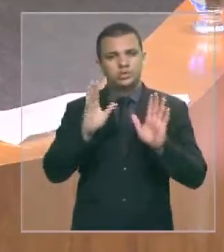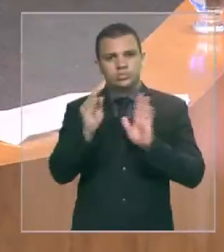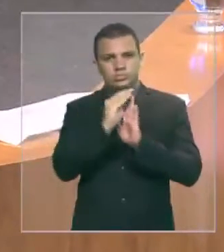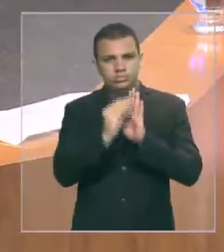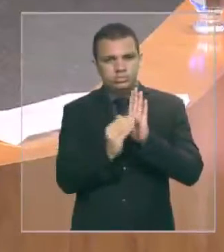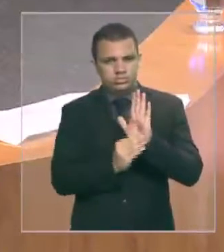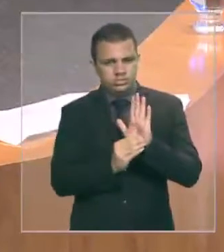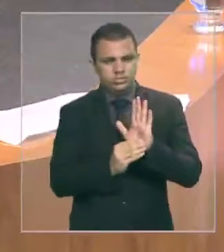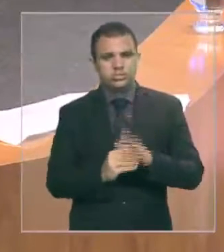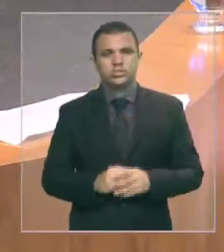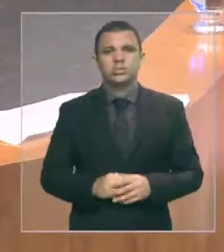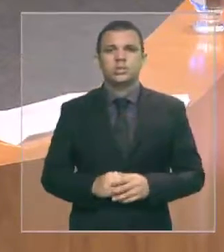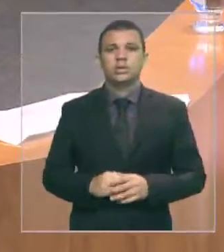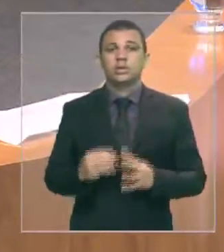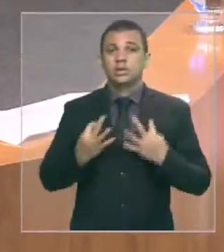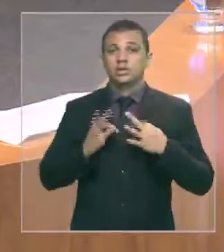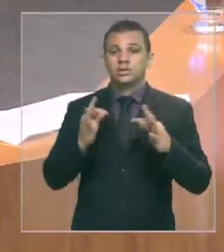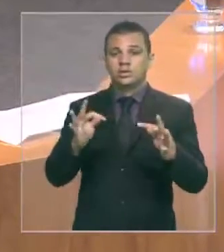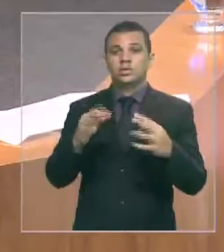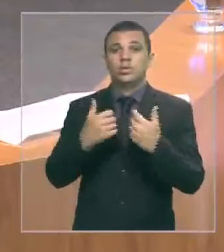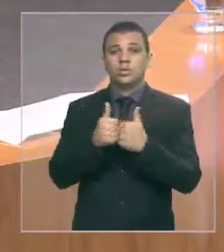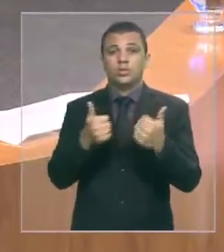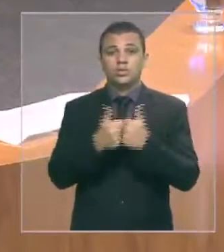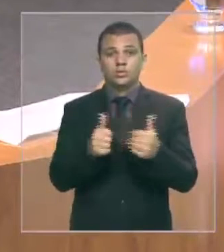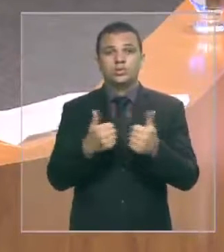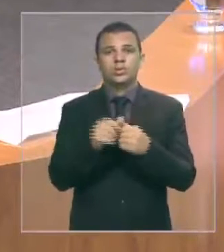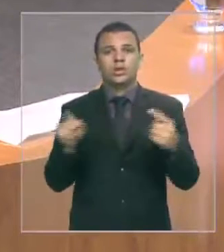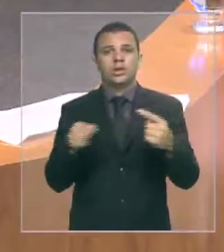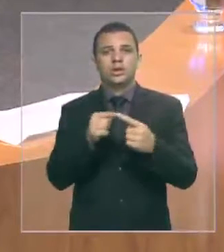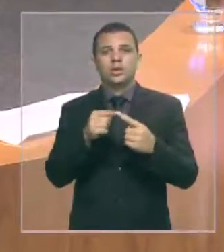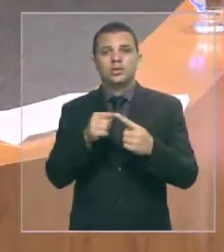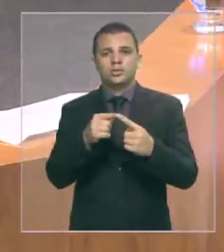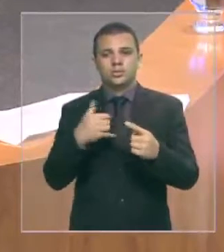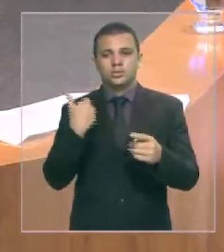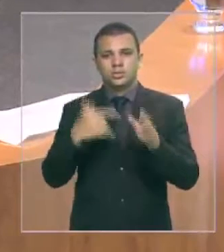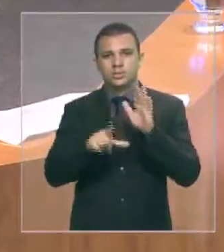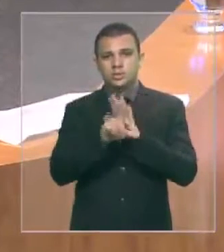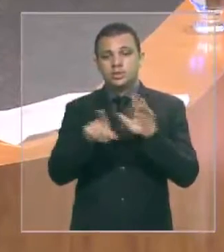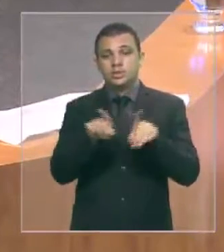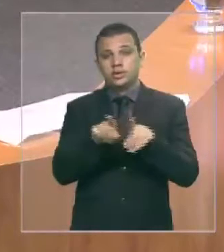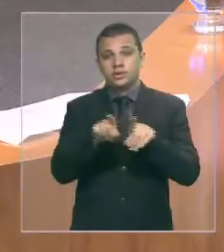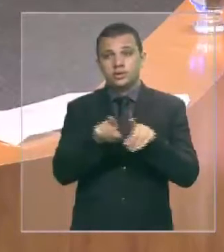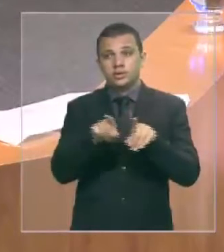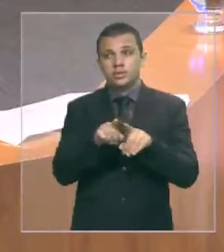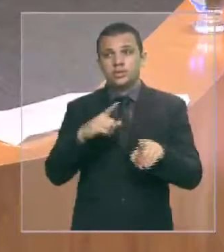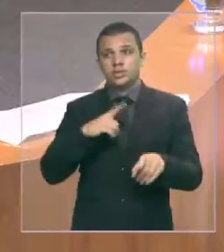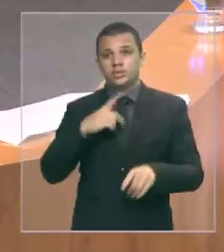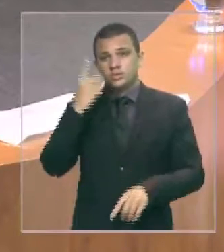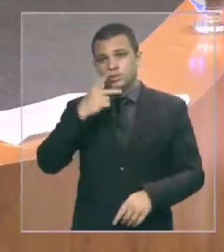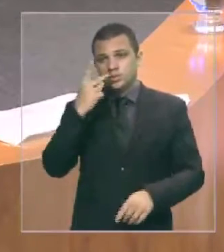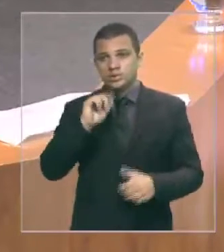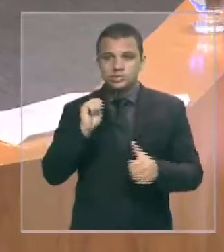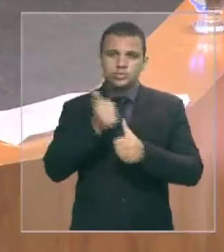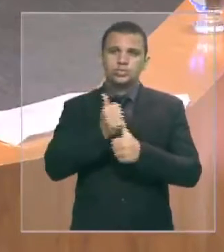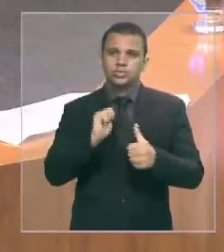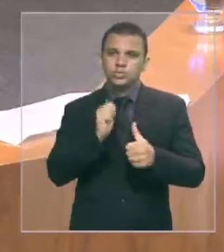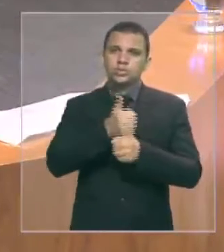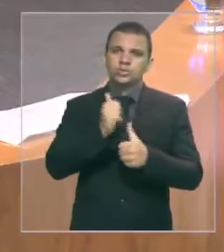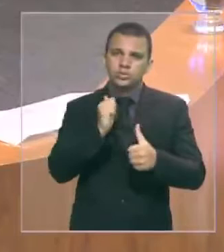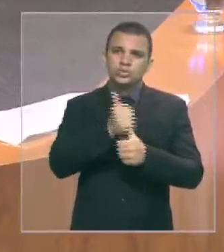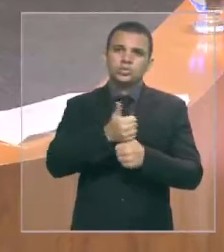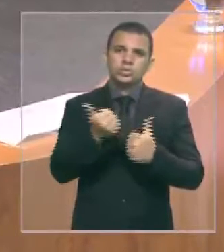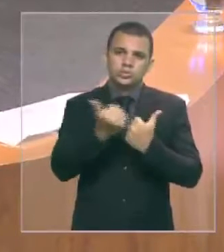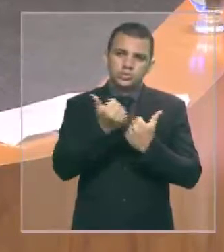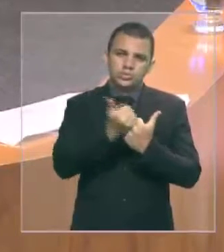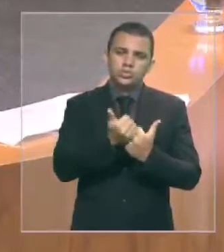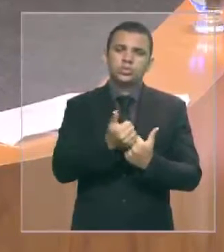convencionais adequados à idade prevista em lei e política de substituição manual da frota convencional